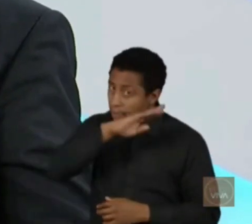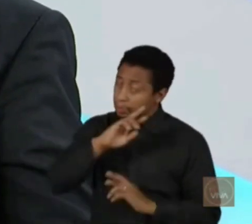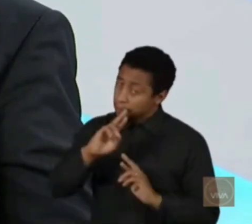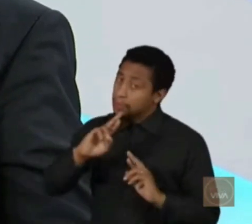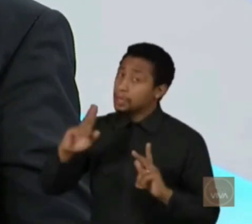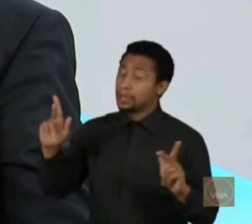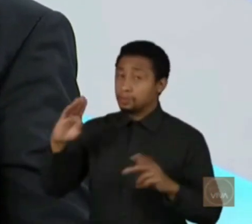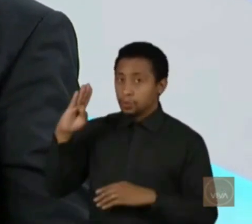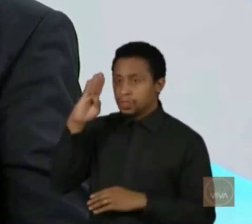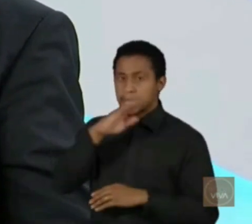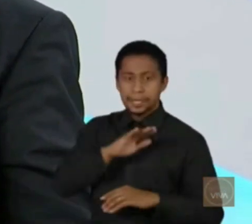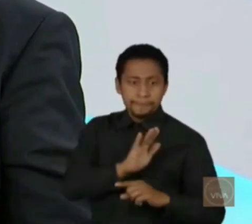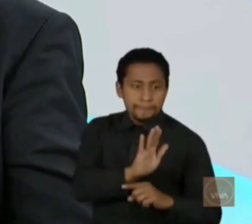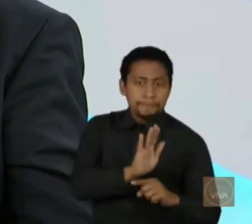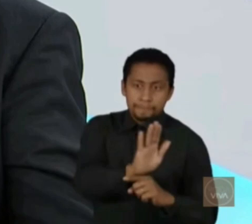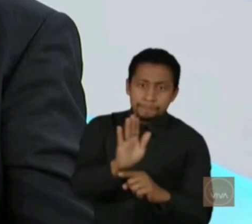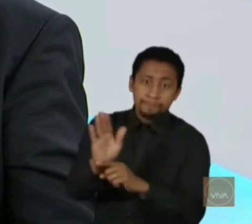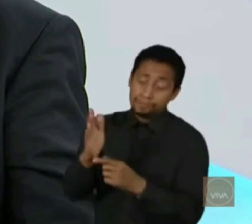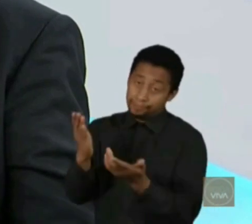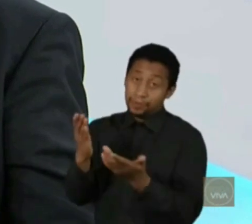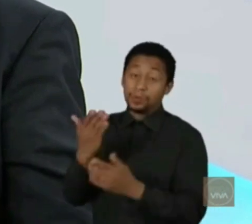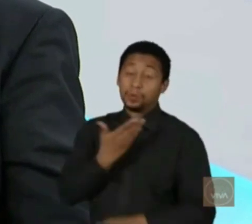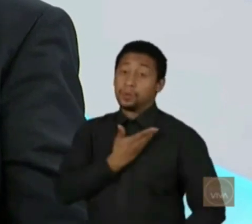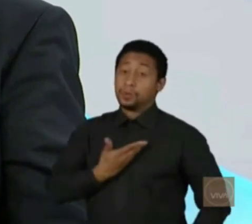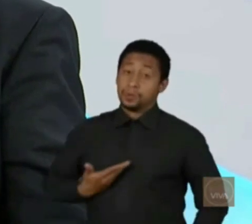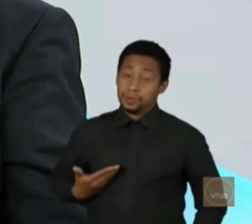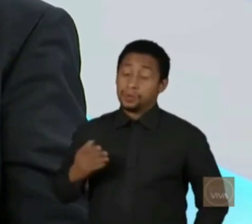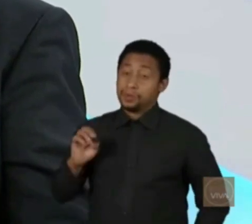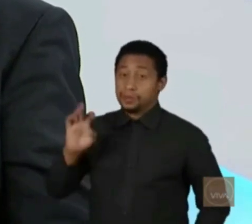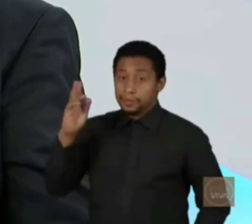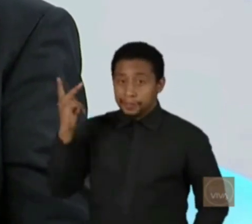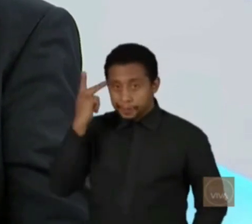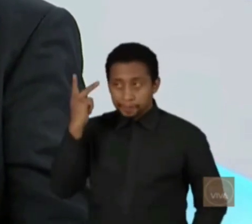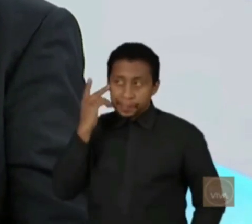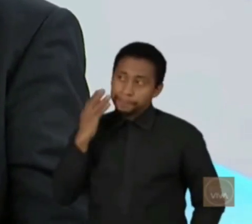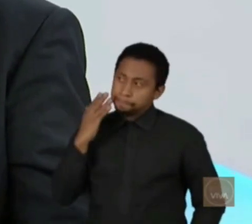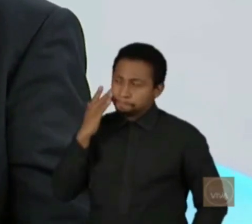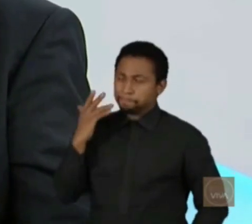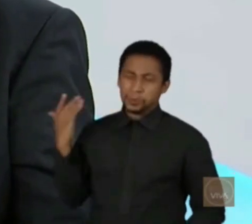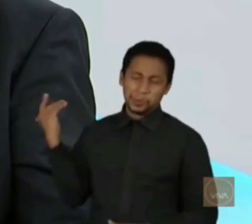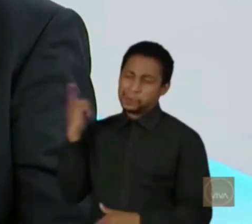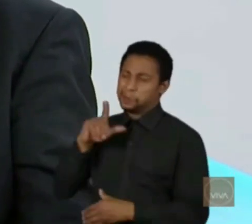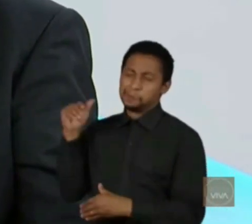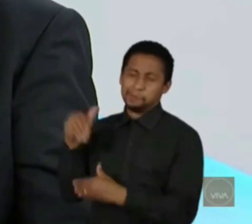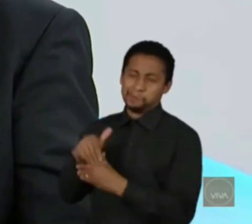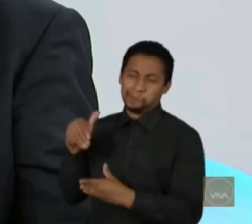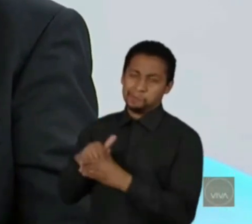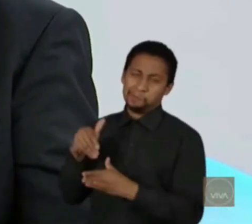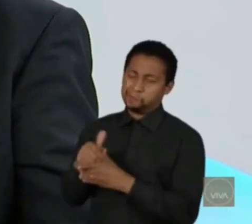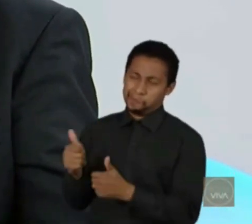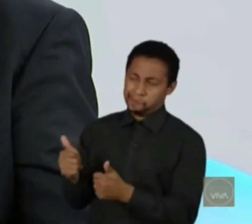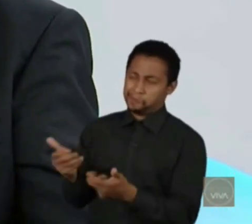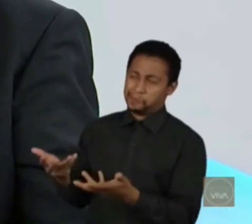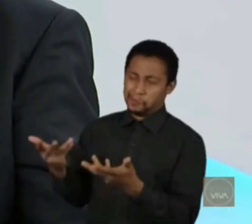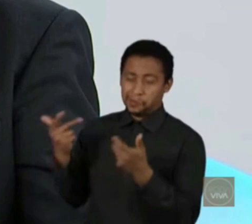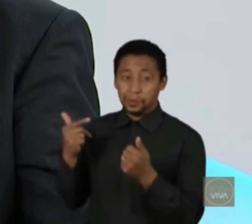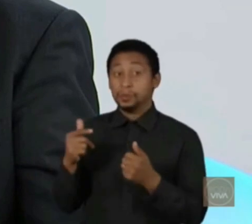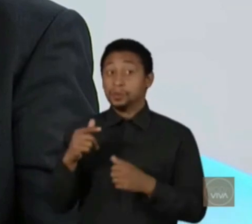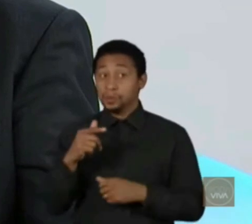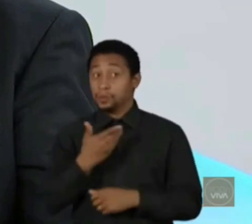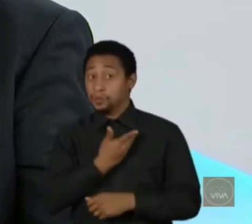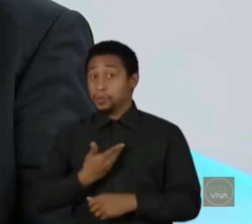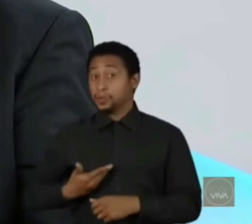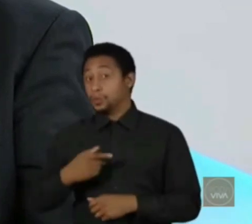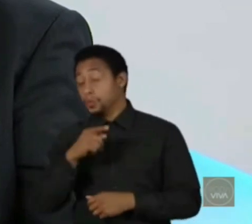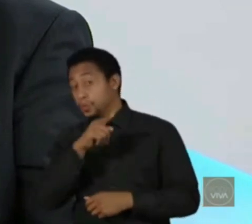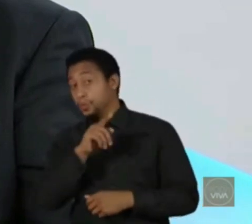uma aprovação fantástica, né? Um governador de Minas Gerais também, que teve uma aprovação e está